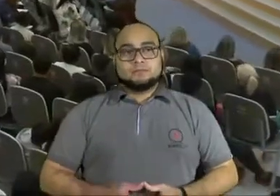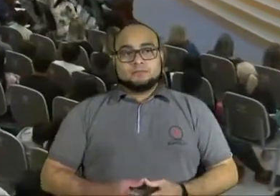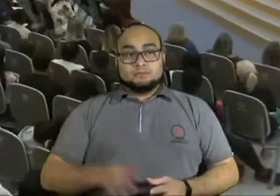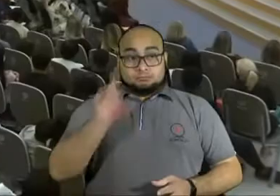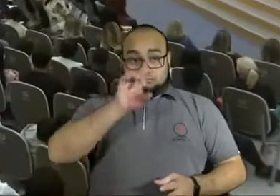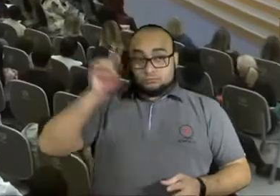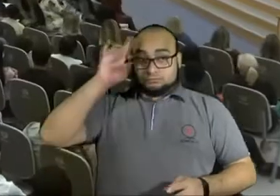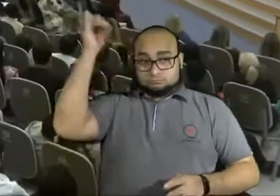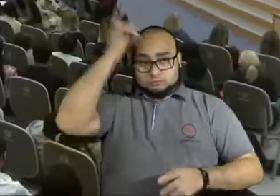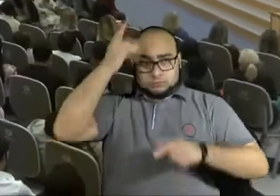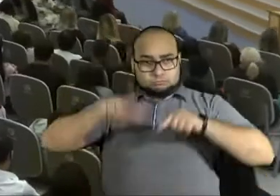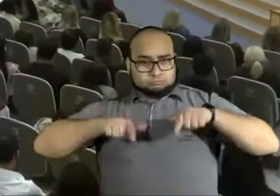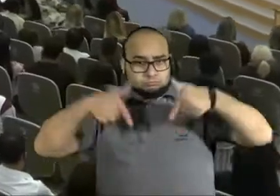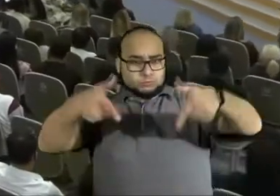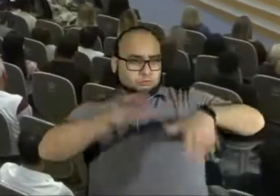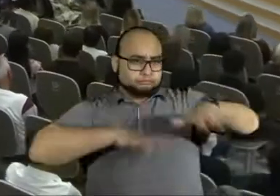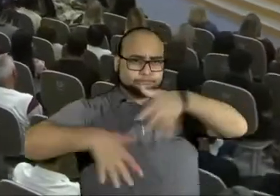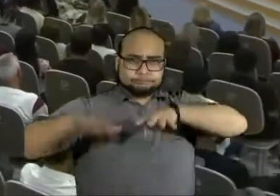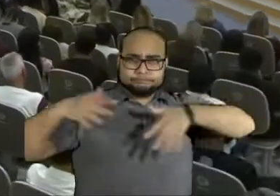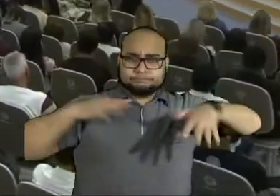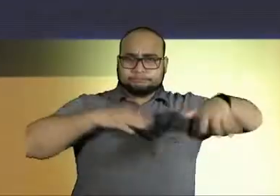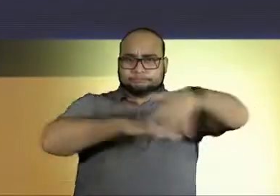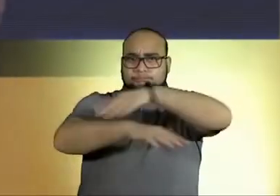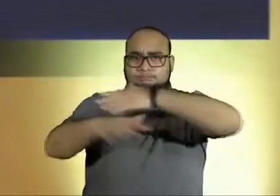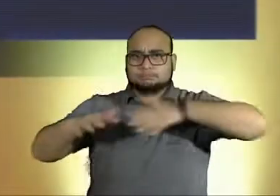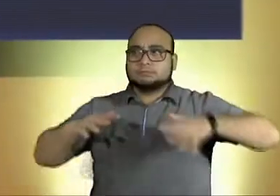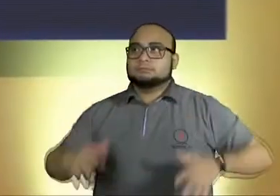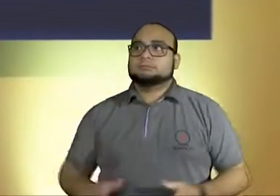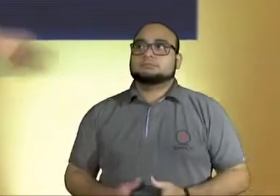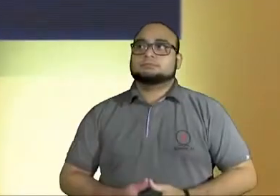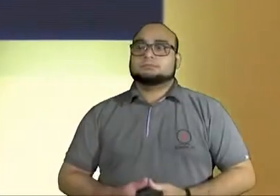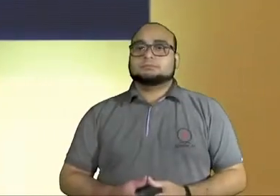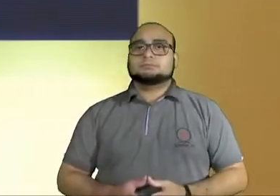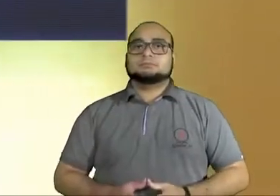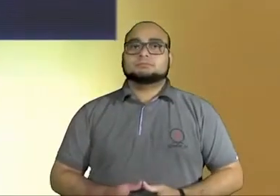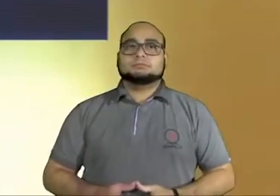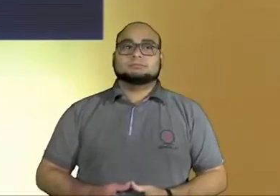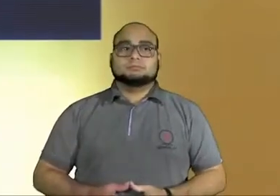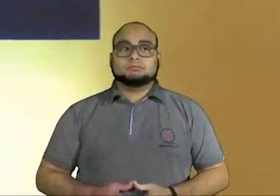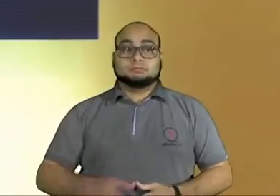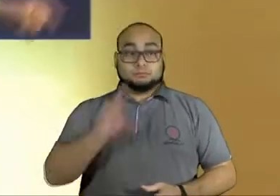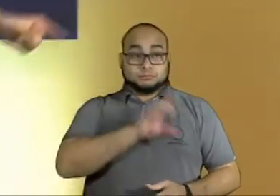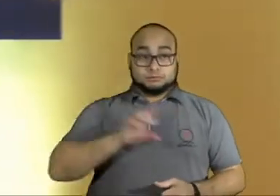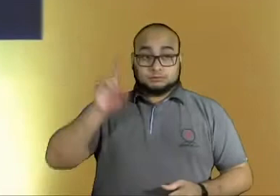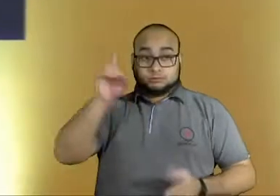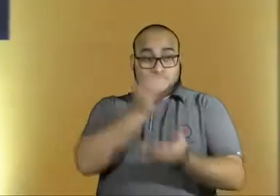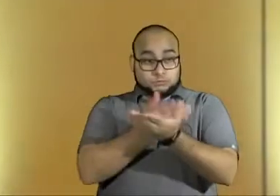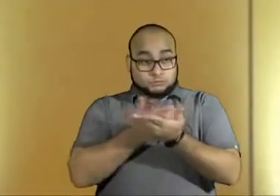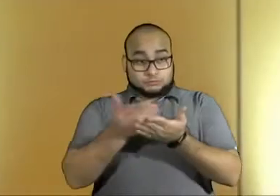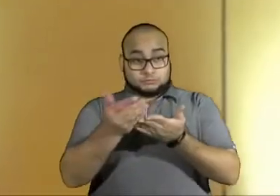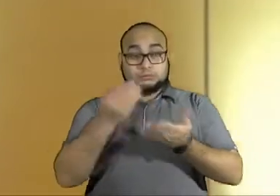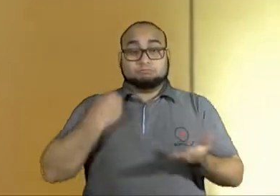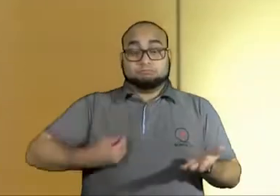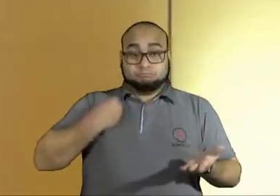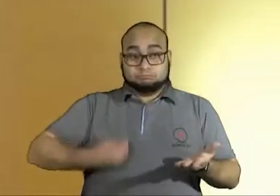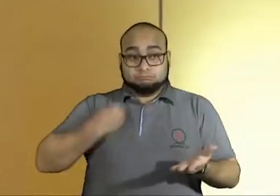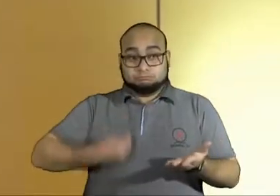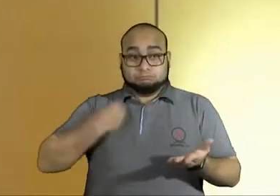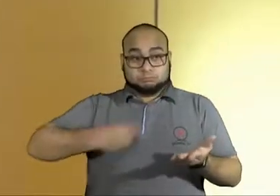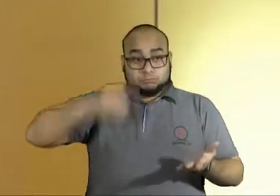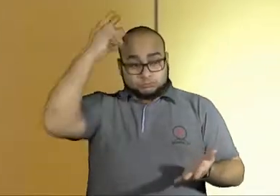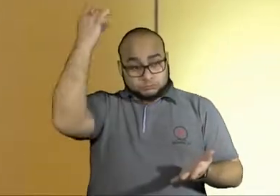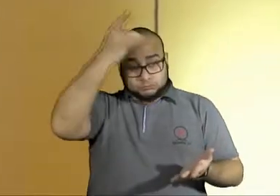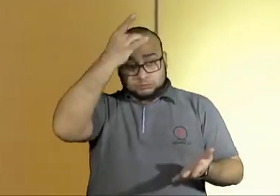de? O Espírito de? Mesmo assim, Deus estava no princípio e o Espírito dele já se movia